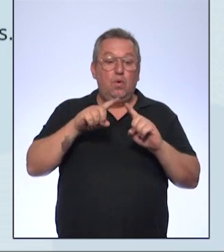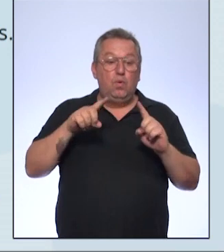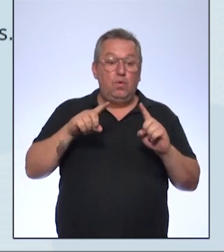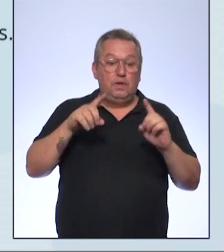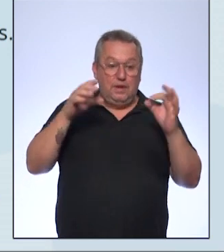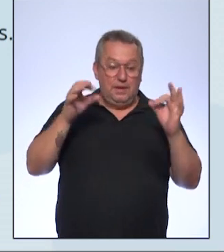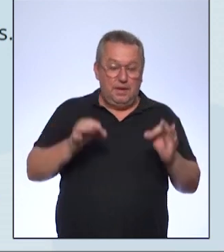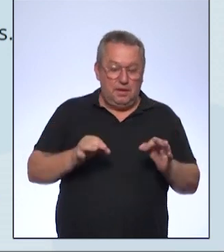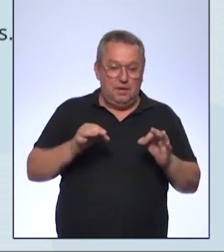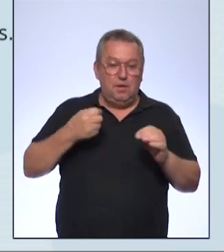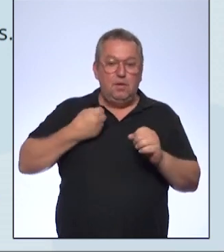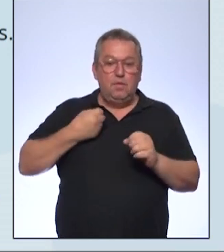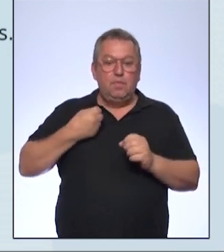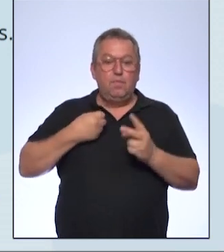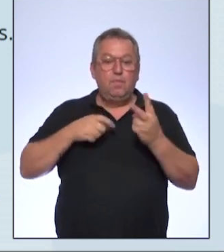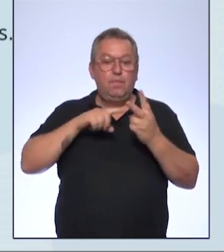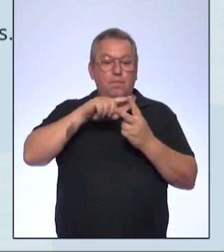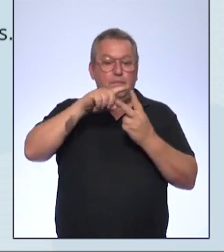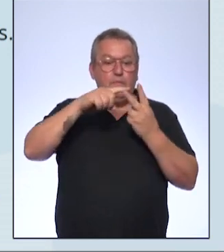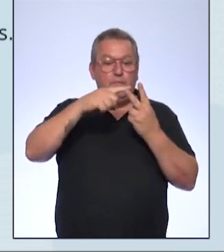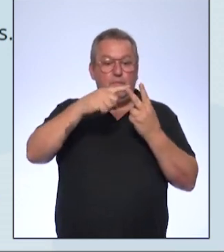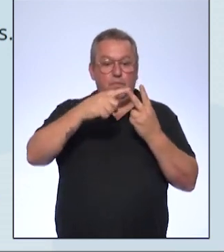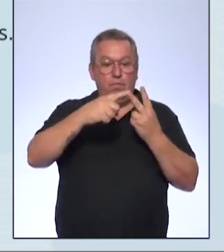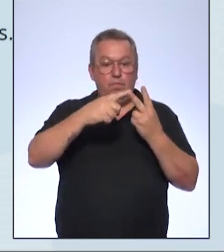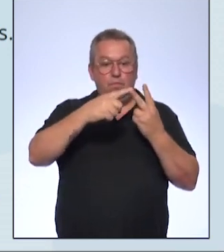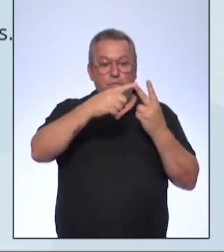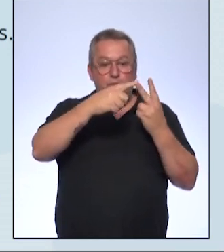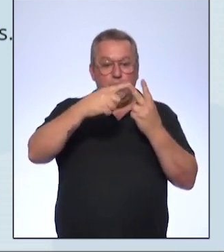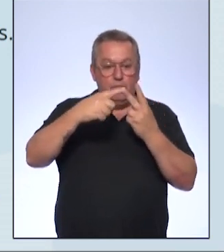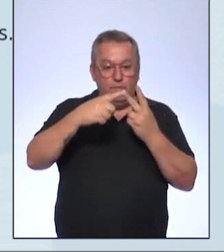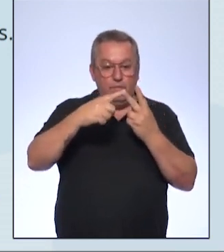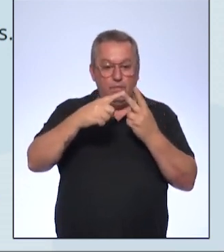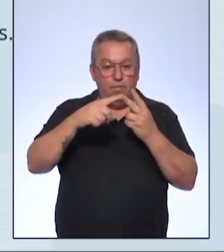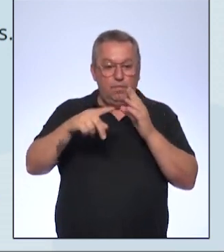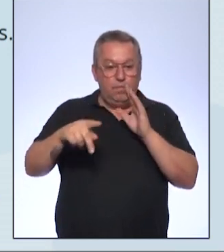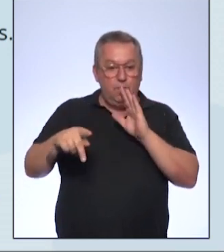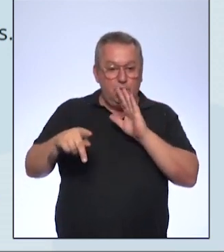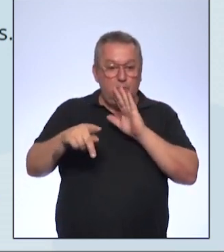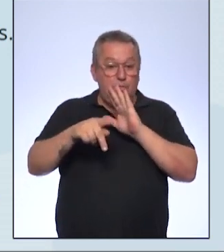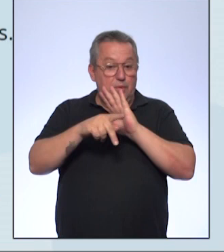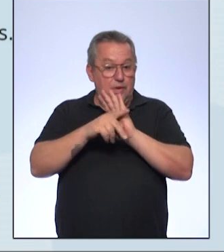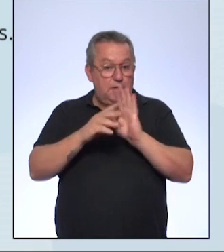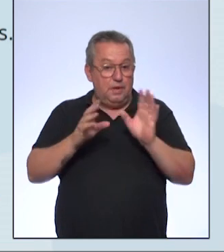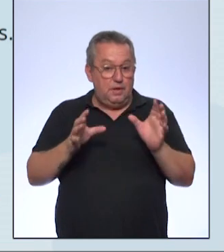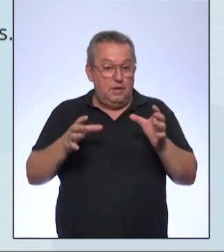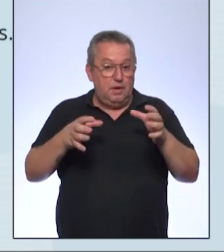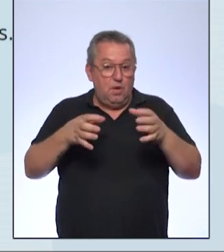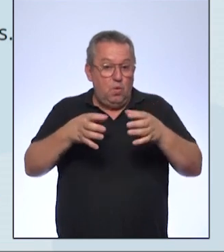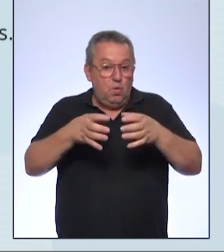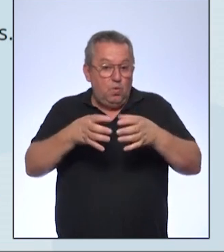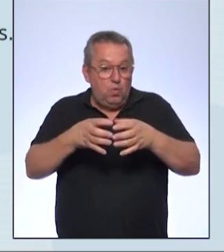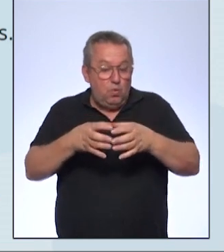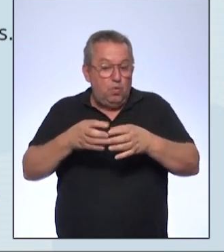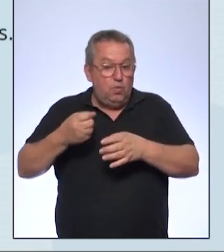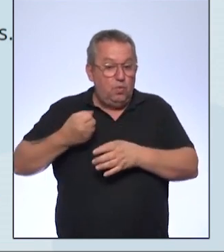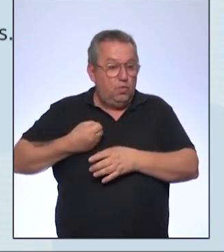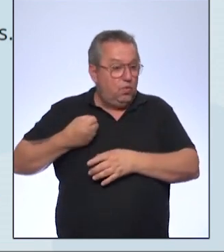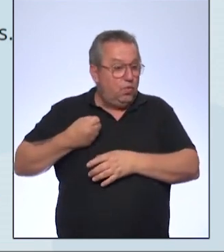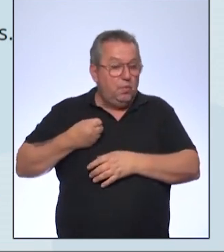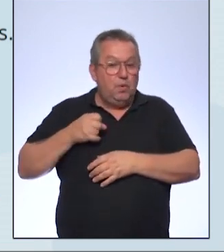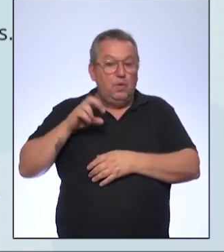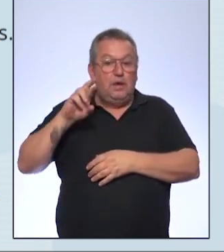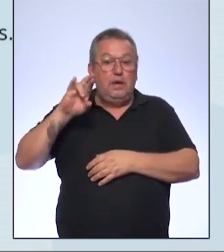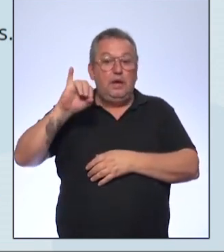forma certa de escrita é um número raiz quadrada de 2 pertence ao conjunto